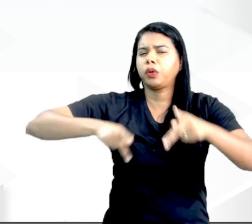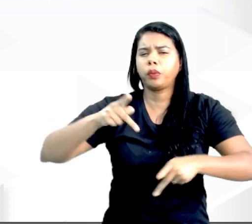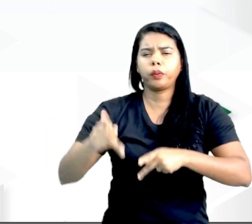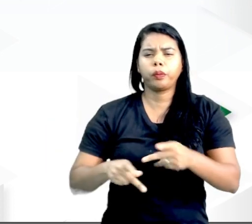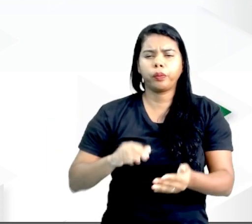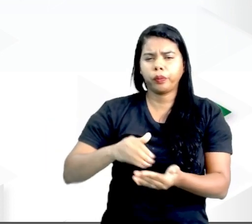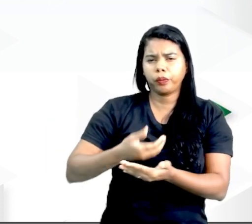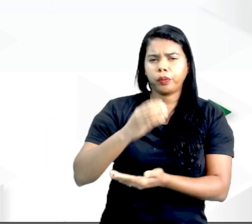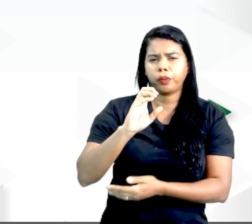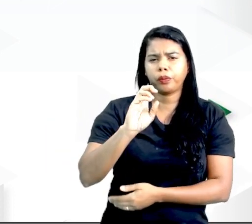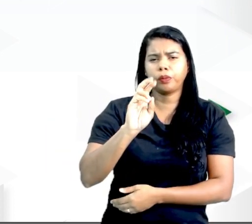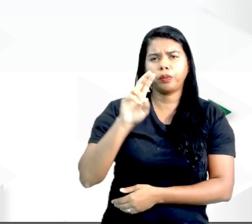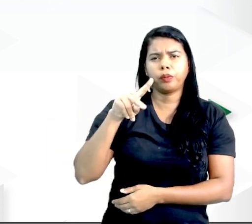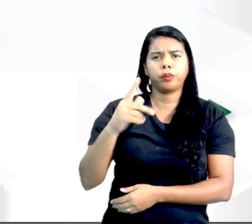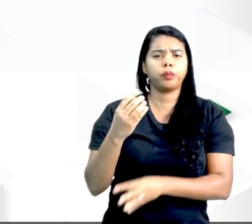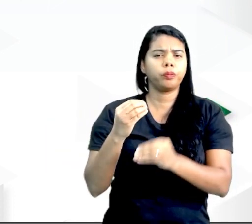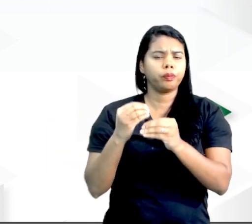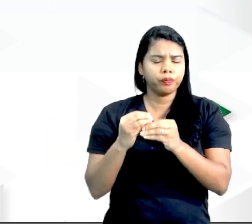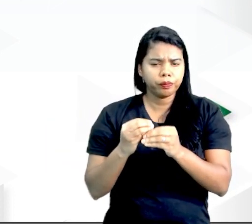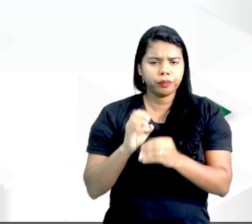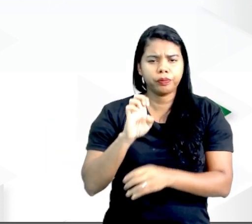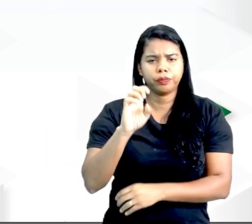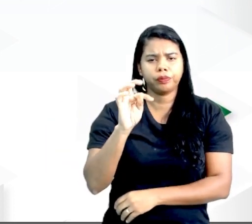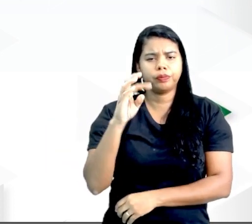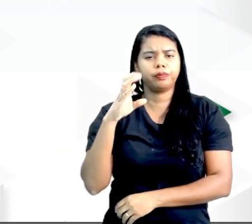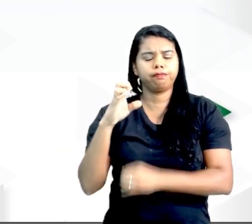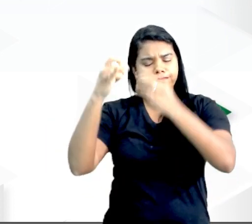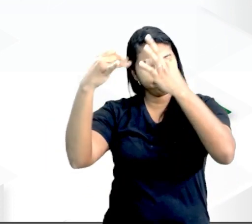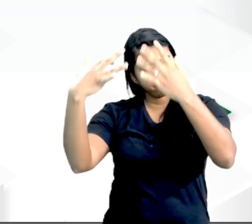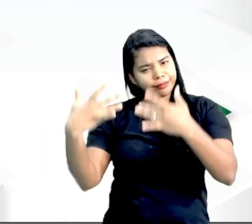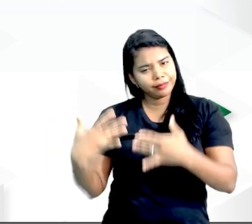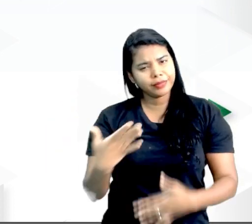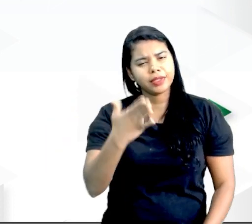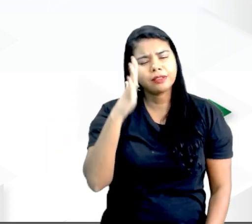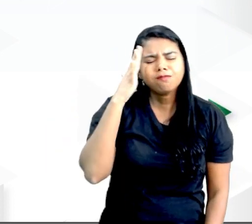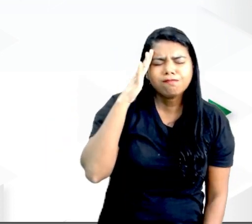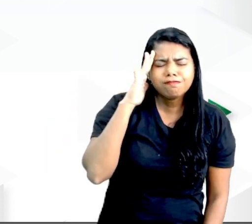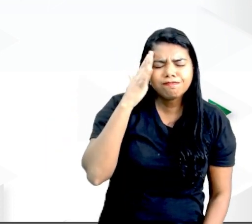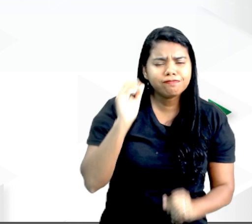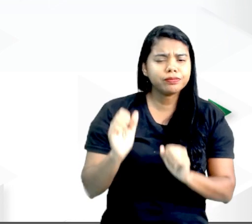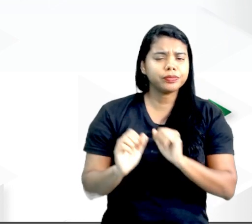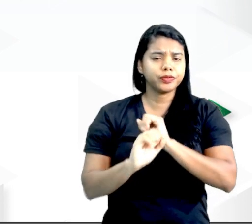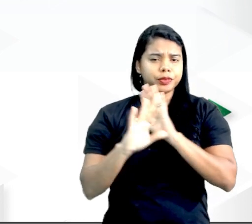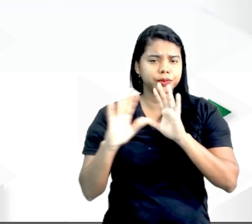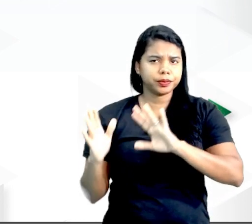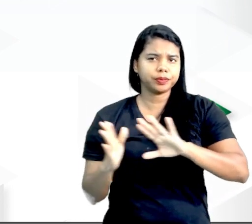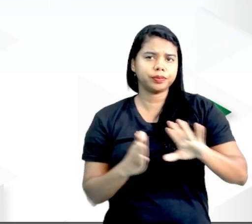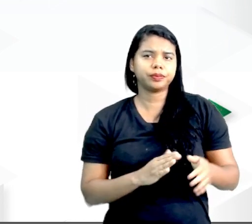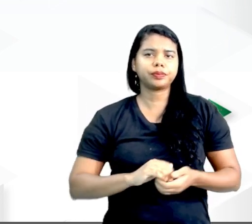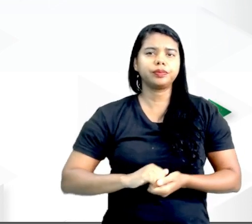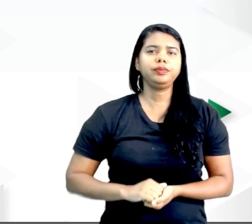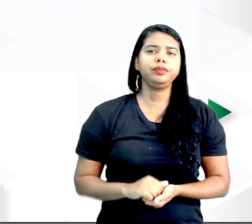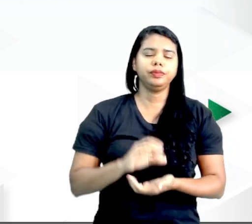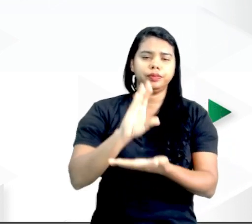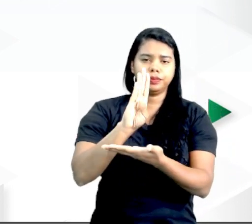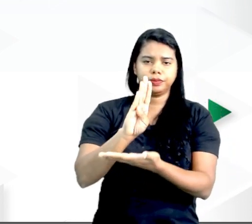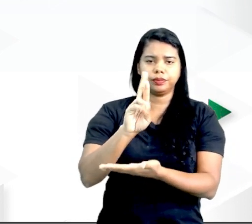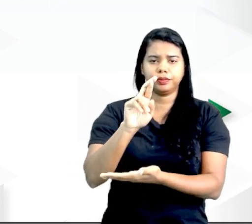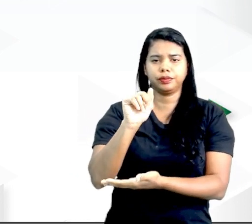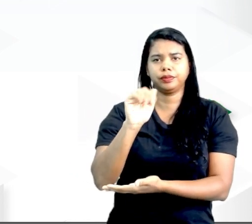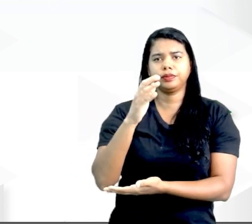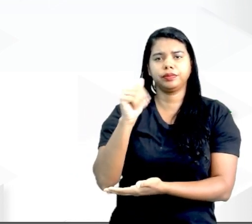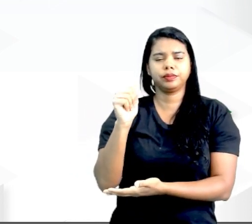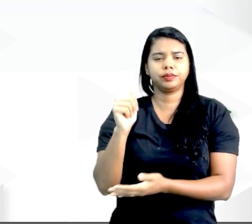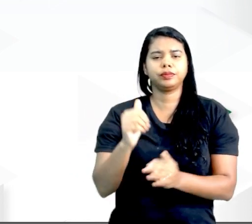cuia, da onça. E eu vou te explicar para que você não tenha dúvida alguma. A braça, por exemplo, ela tem uma